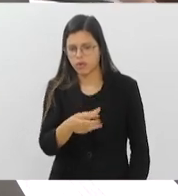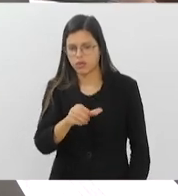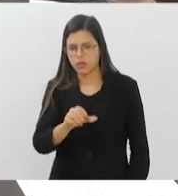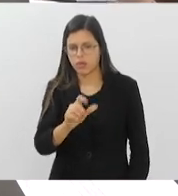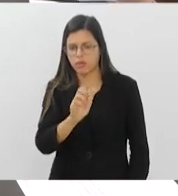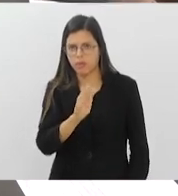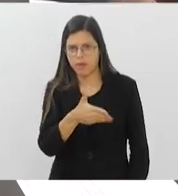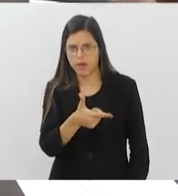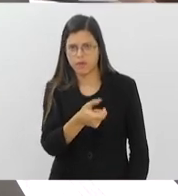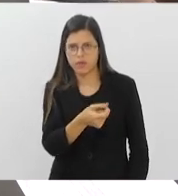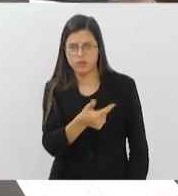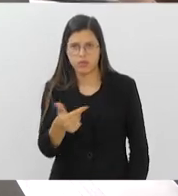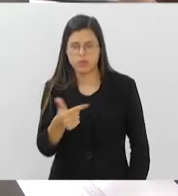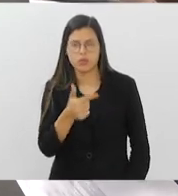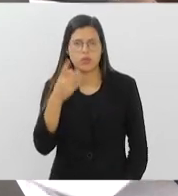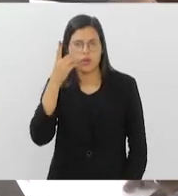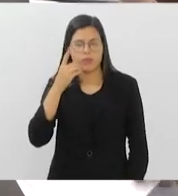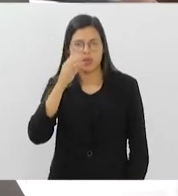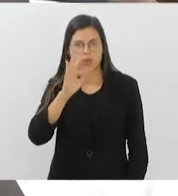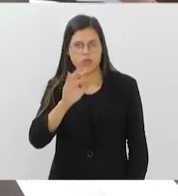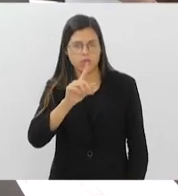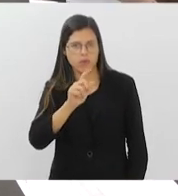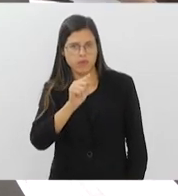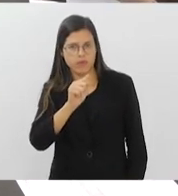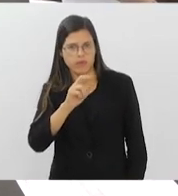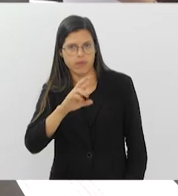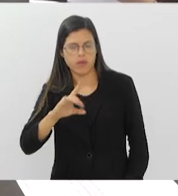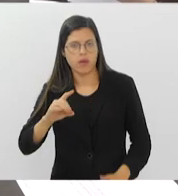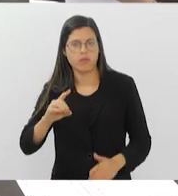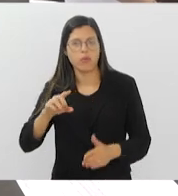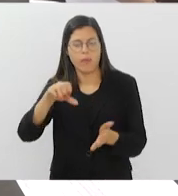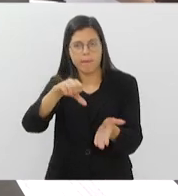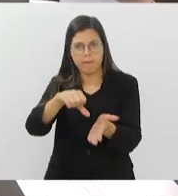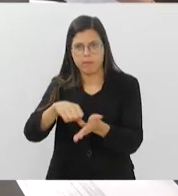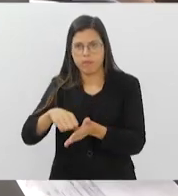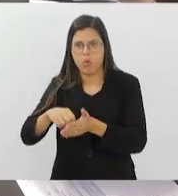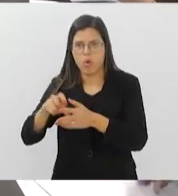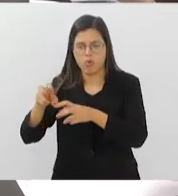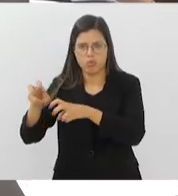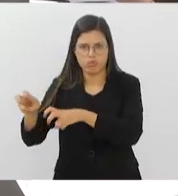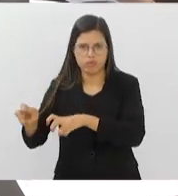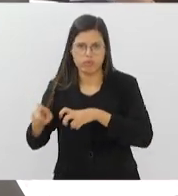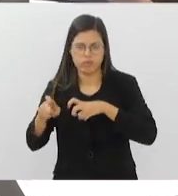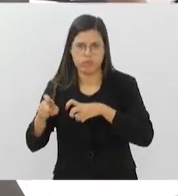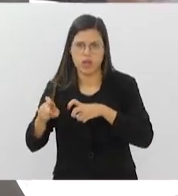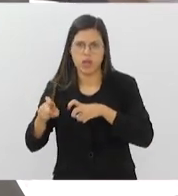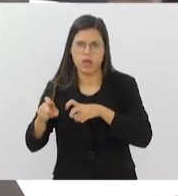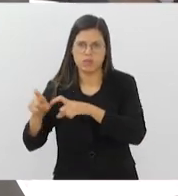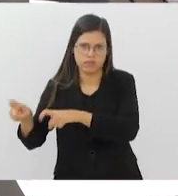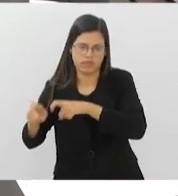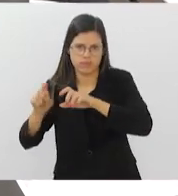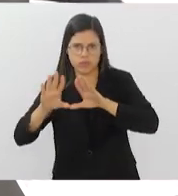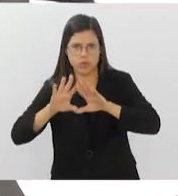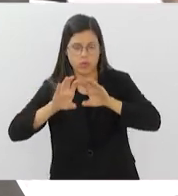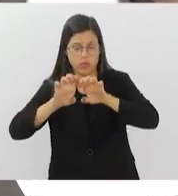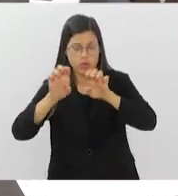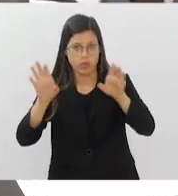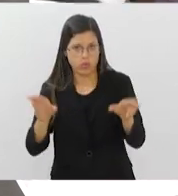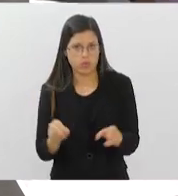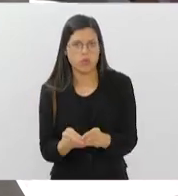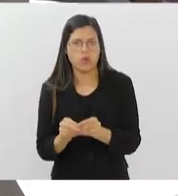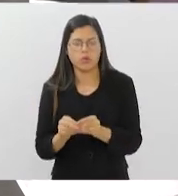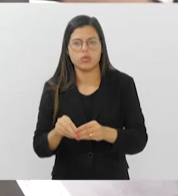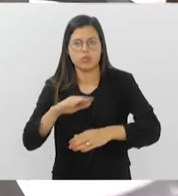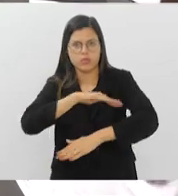de autoria do deputado Flávio Serafini, que institui o Polo Agroecológico e de Produção Orgânica na região serrana do estado do Rio de Janeiro e